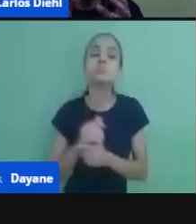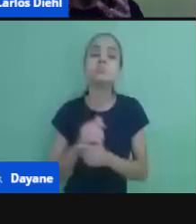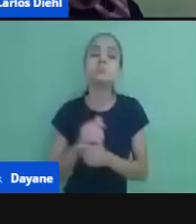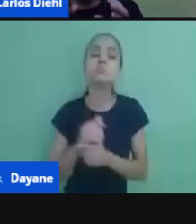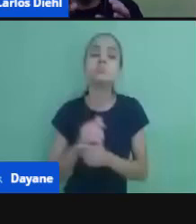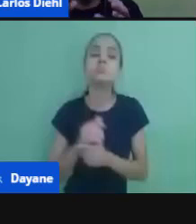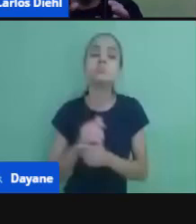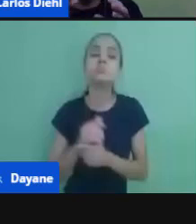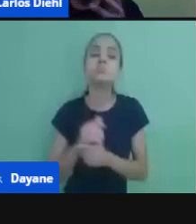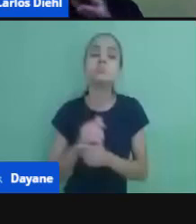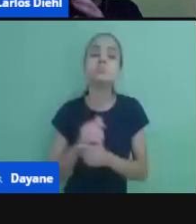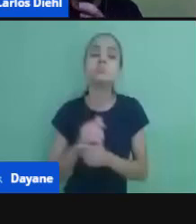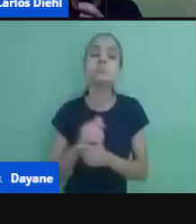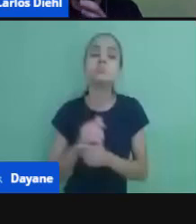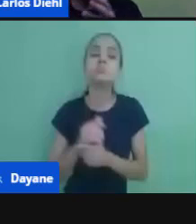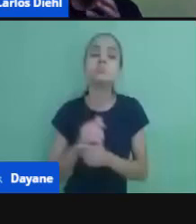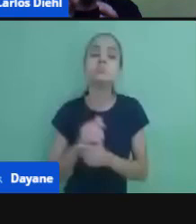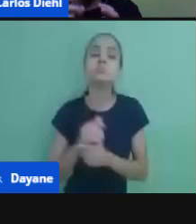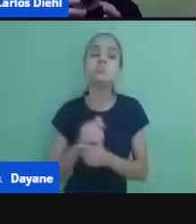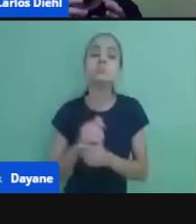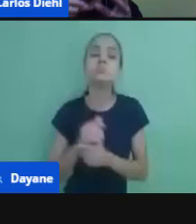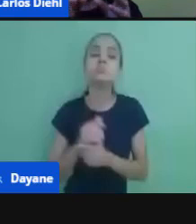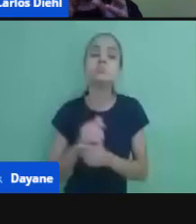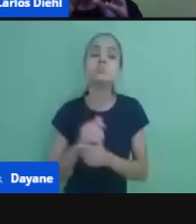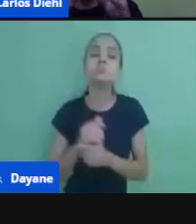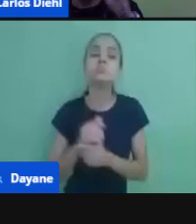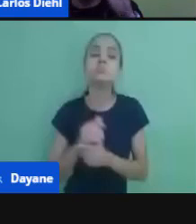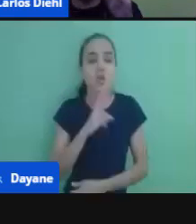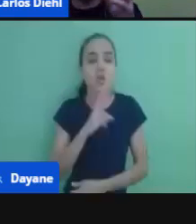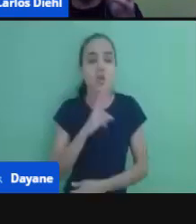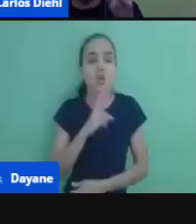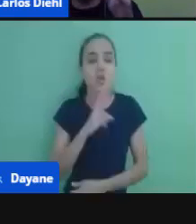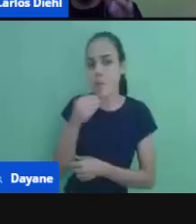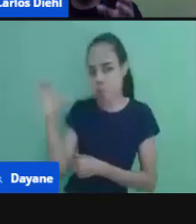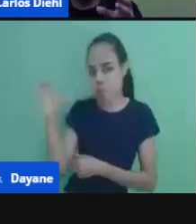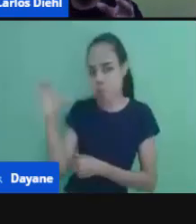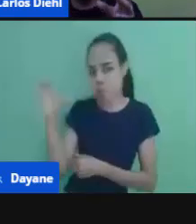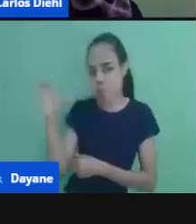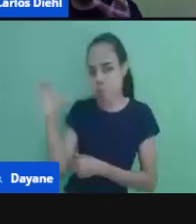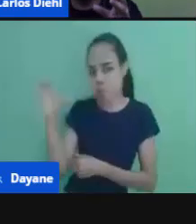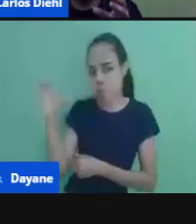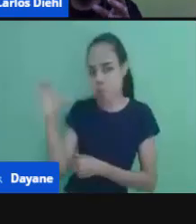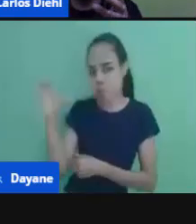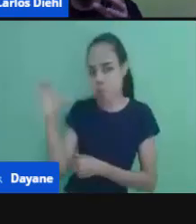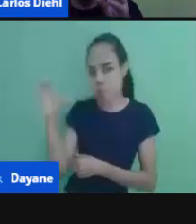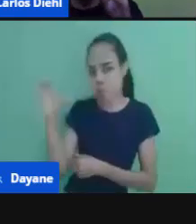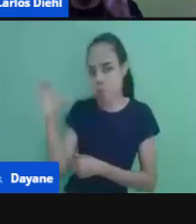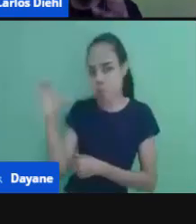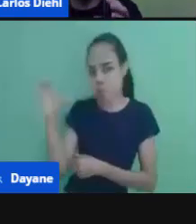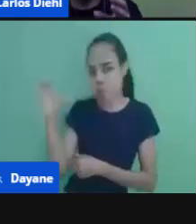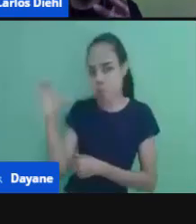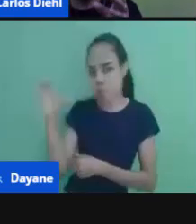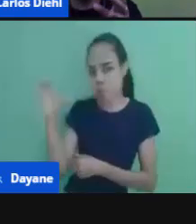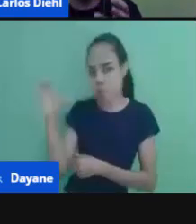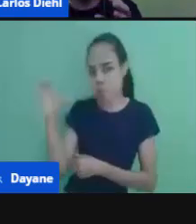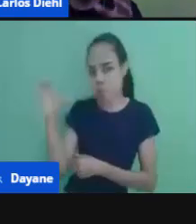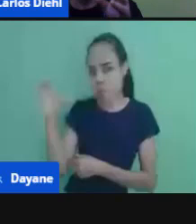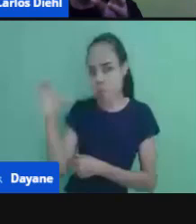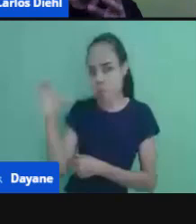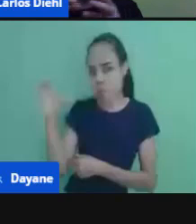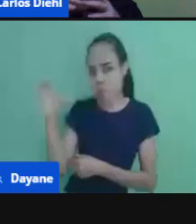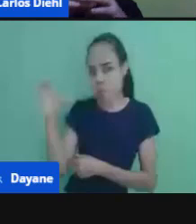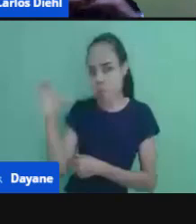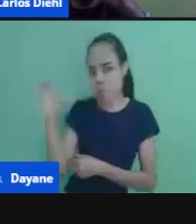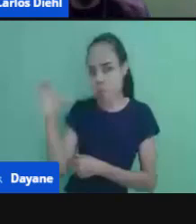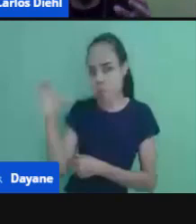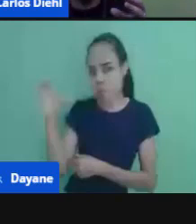jornada. 6 vidas, 6 histórias distintas mostram como uma fração de segundos define destinos